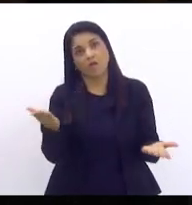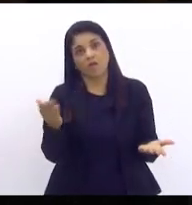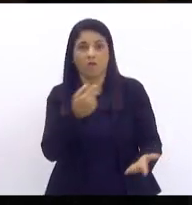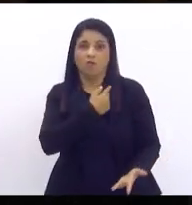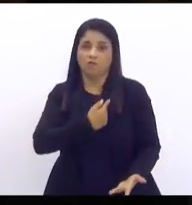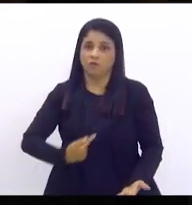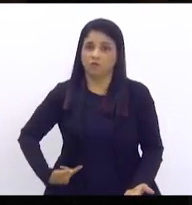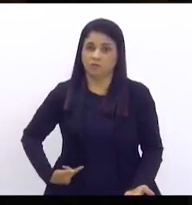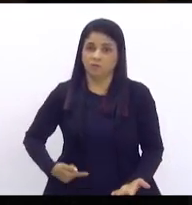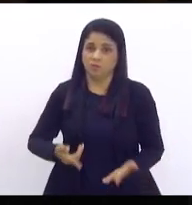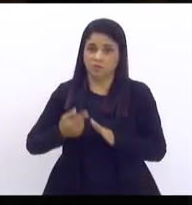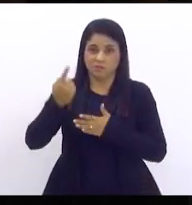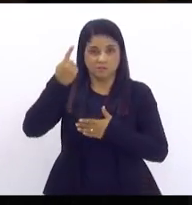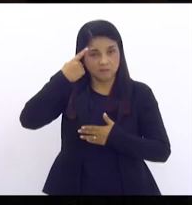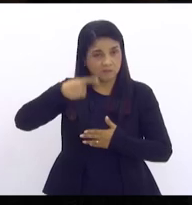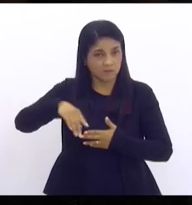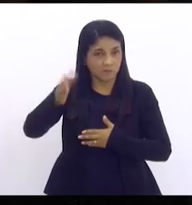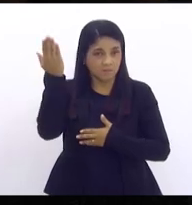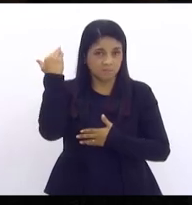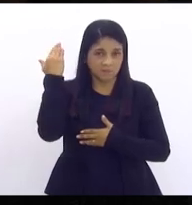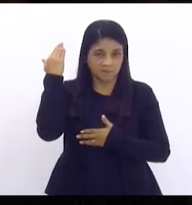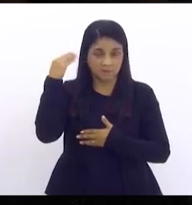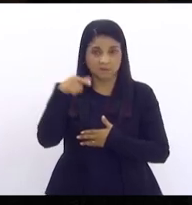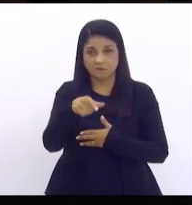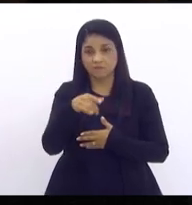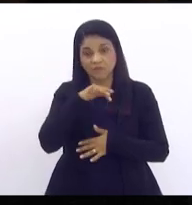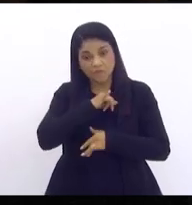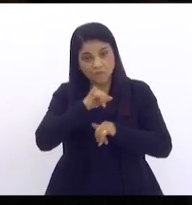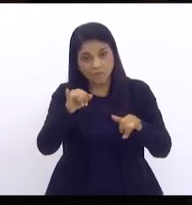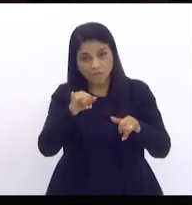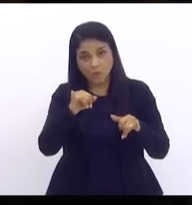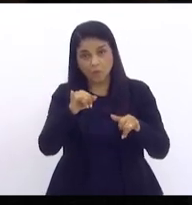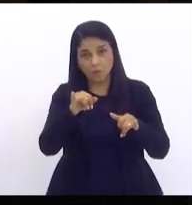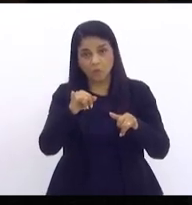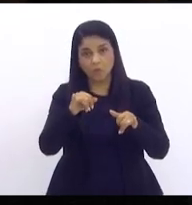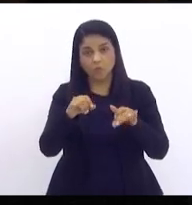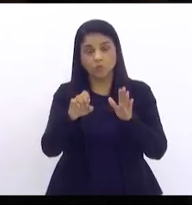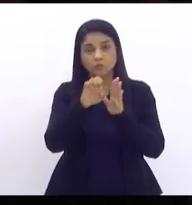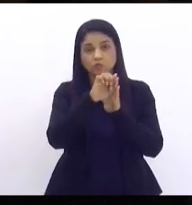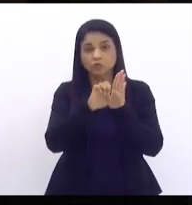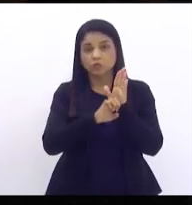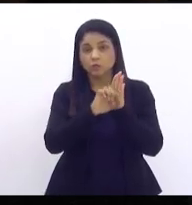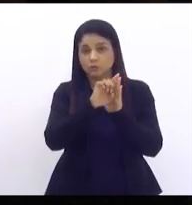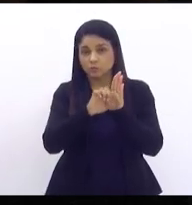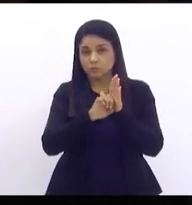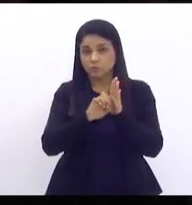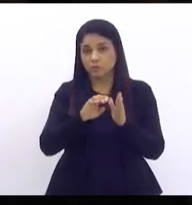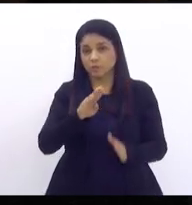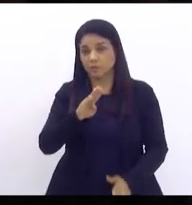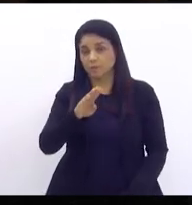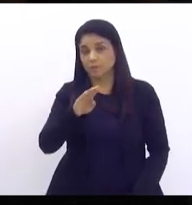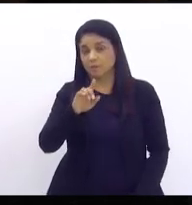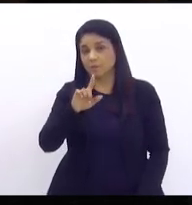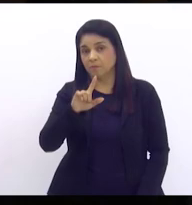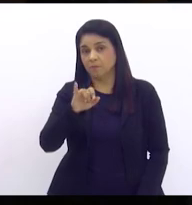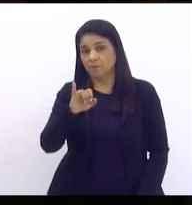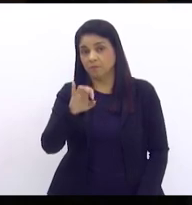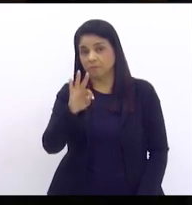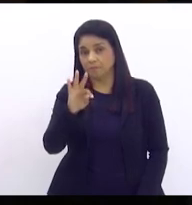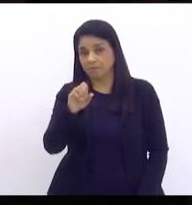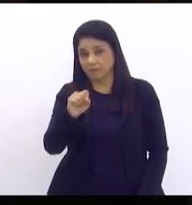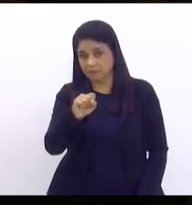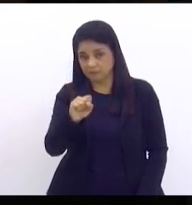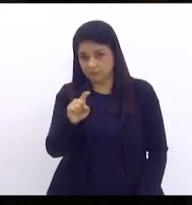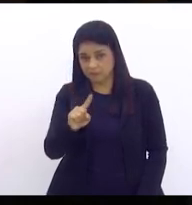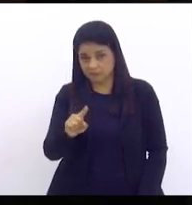a semana passada, disse que ia criar o Estatuto das Blitz, porque muitas coisas acontecem